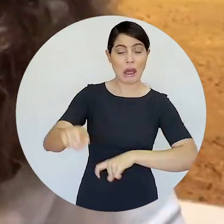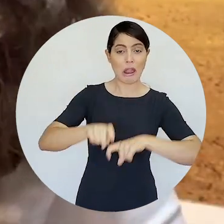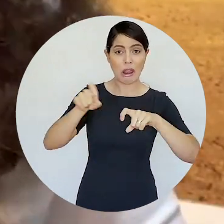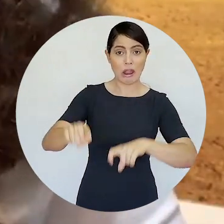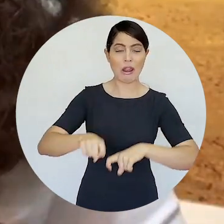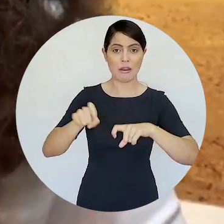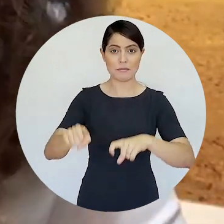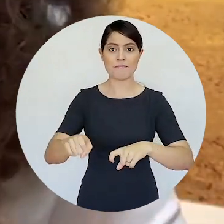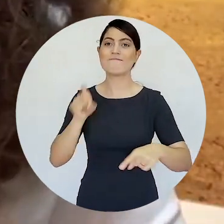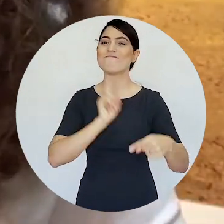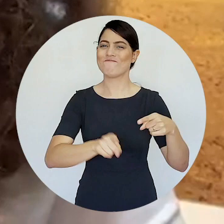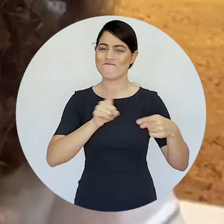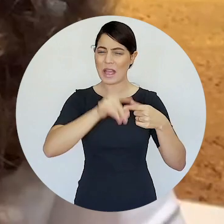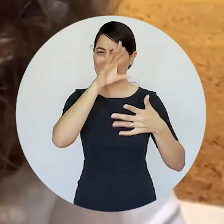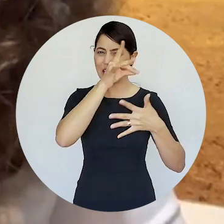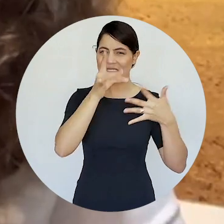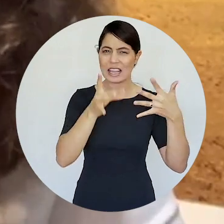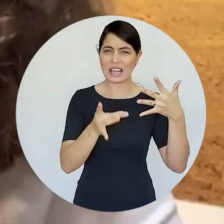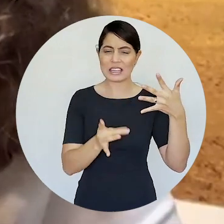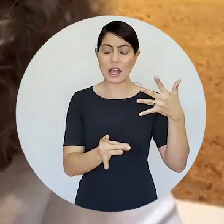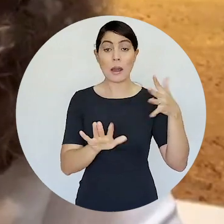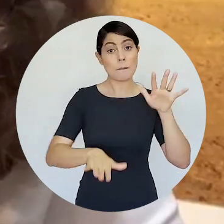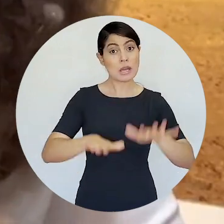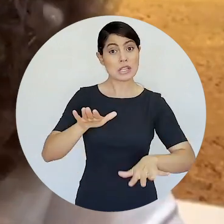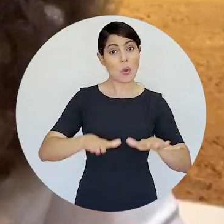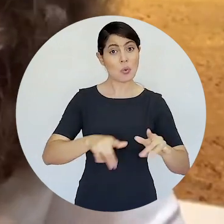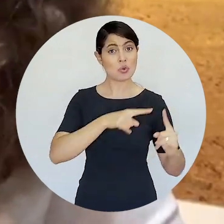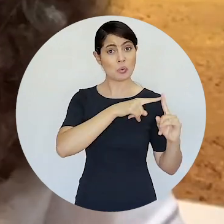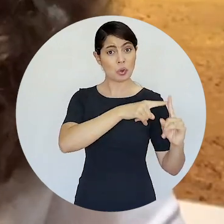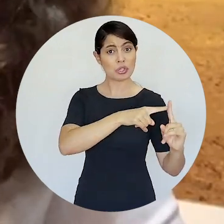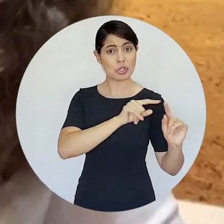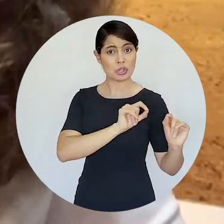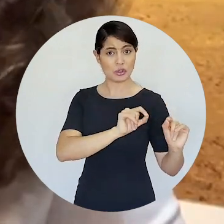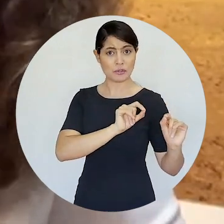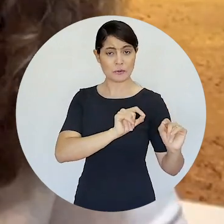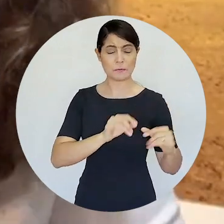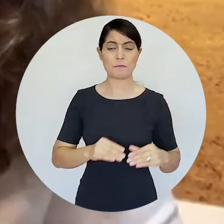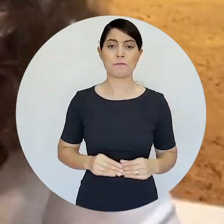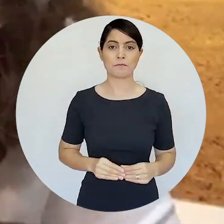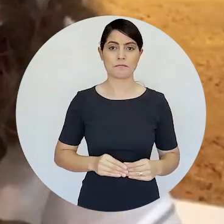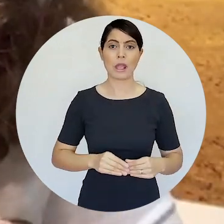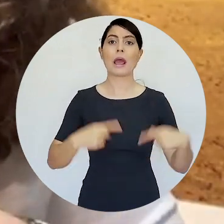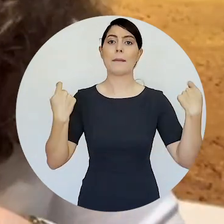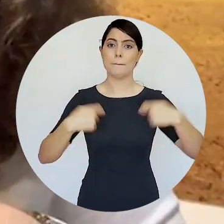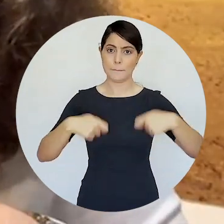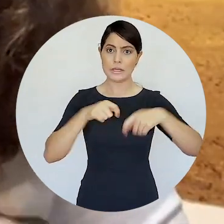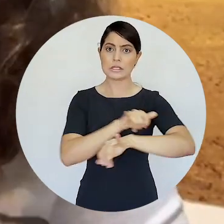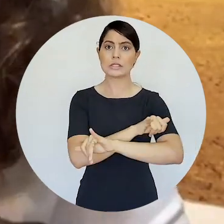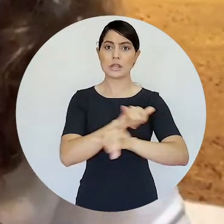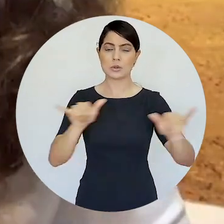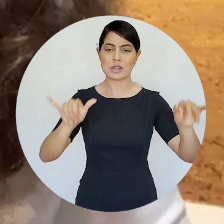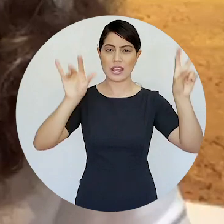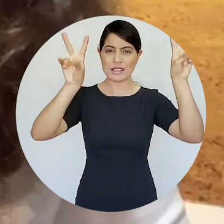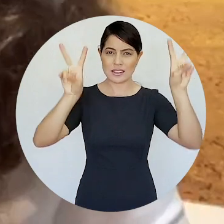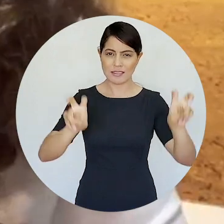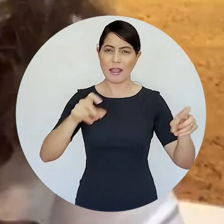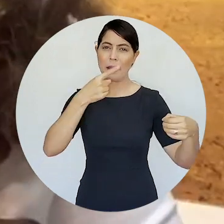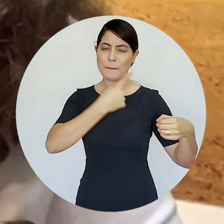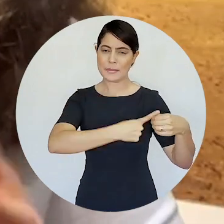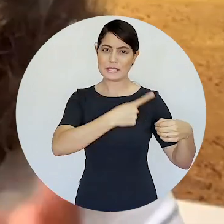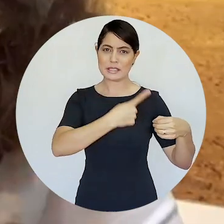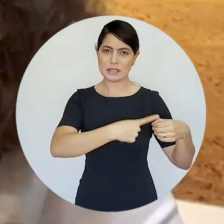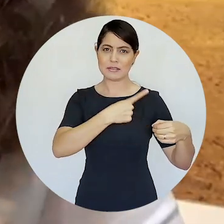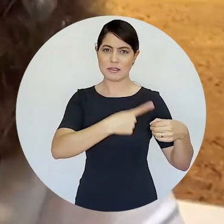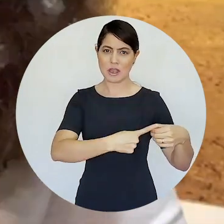apresentam. E, não obstante, podemos ter aspectos ambientais positivos também. É de se salientar que,